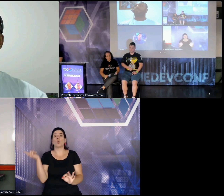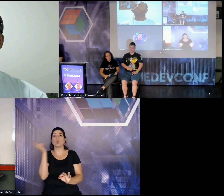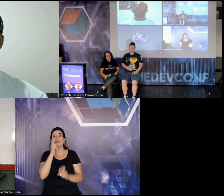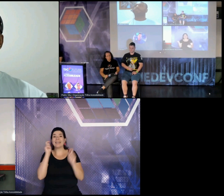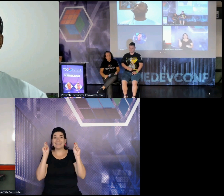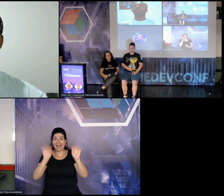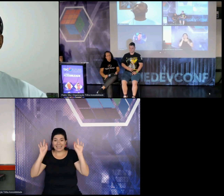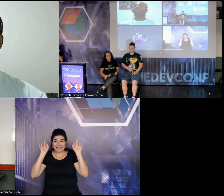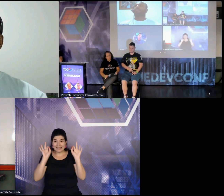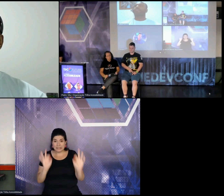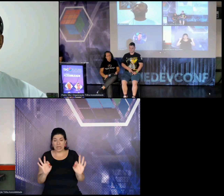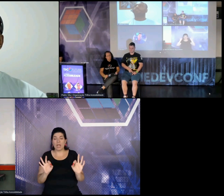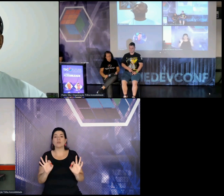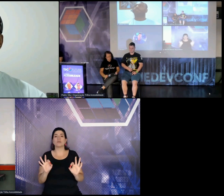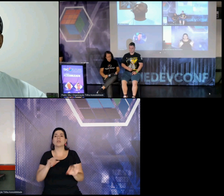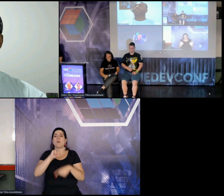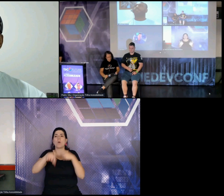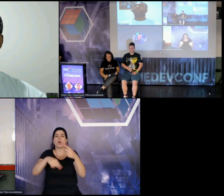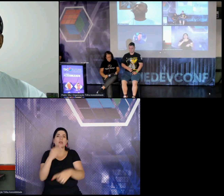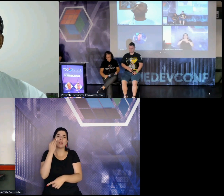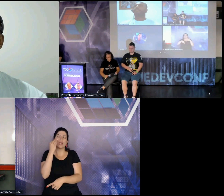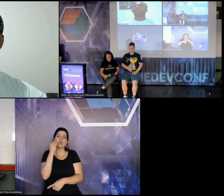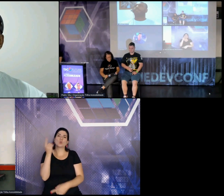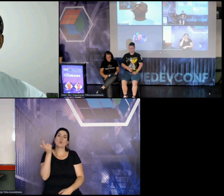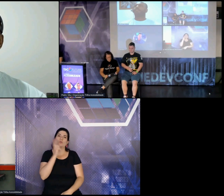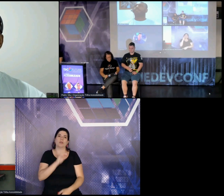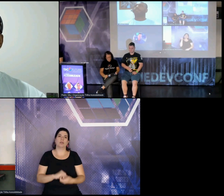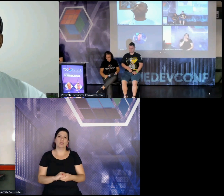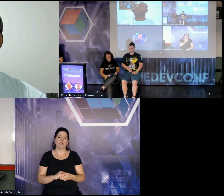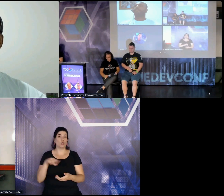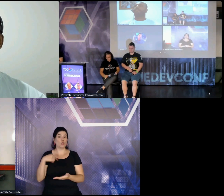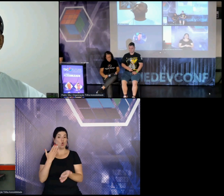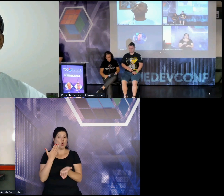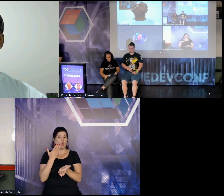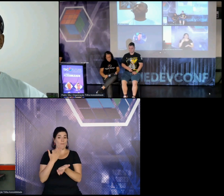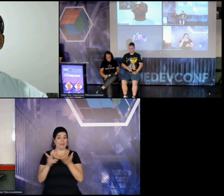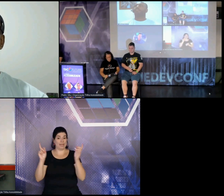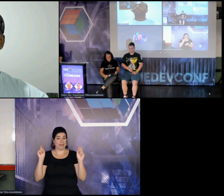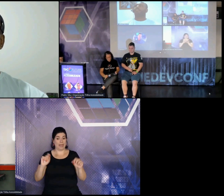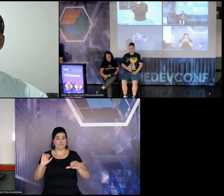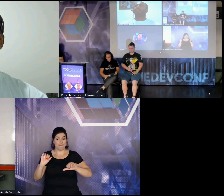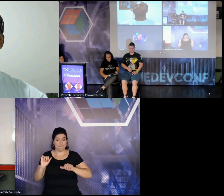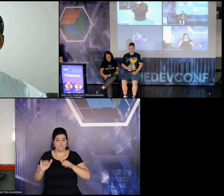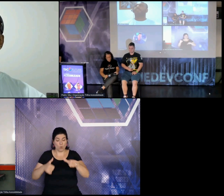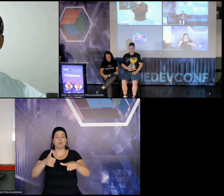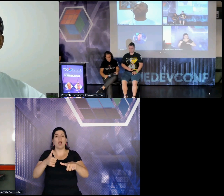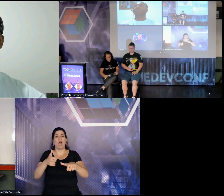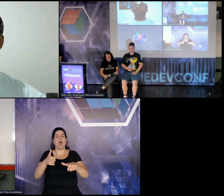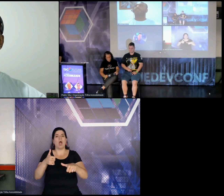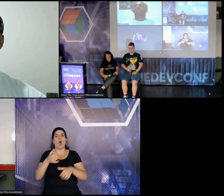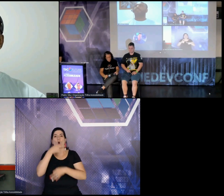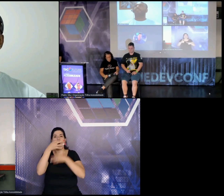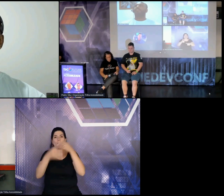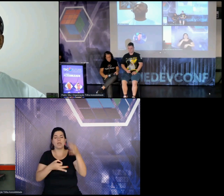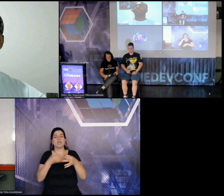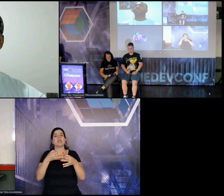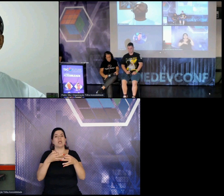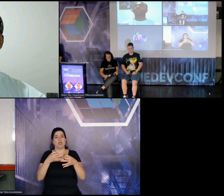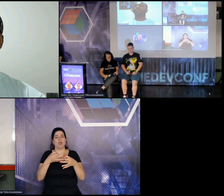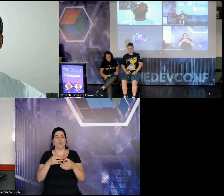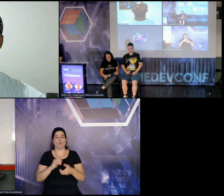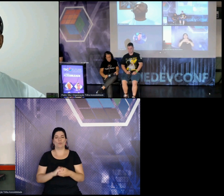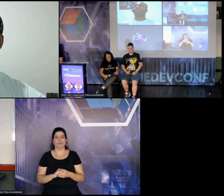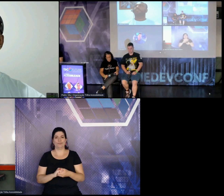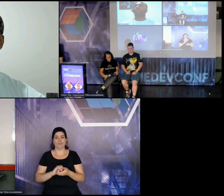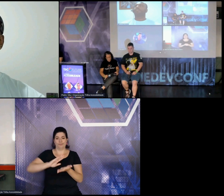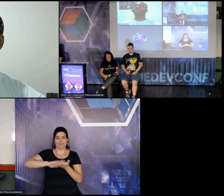ali na etapa de teste, né? E que a gente comece a mudar a visão que a acessibilidade é só um gate, né? Então,